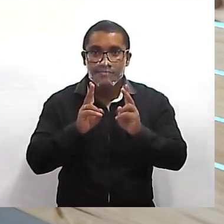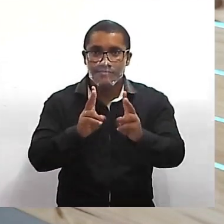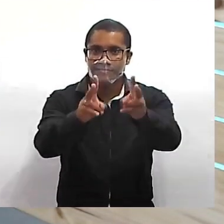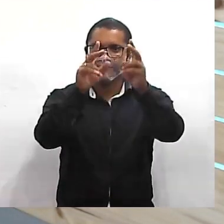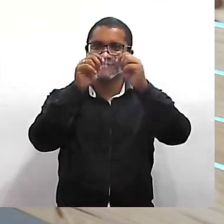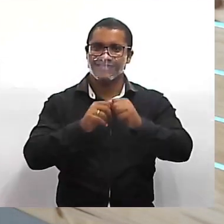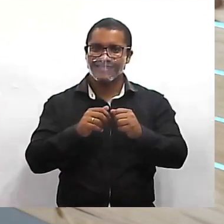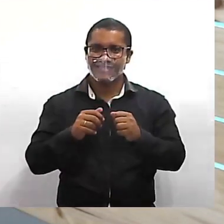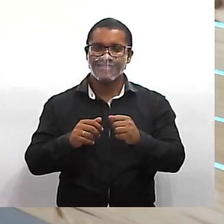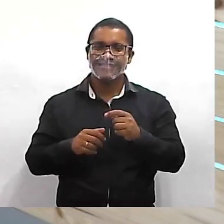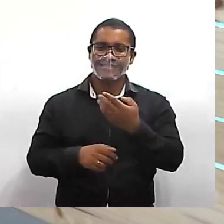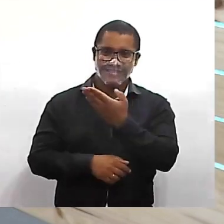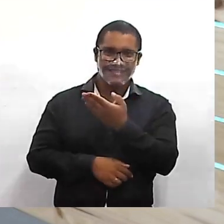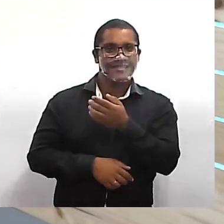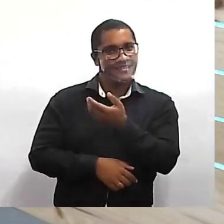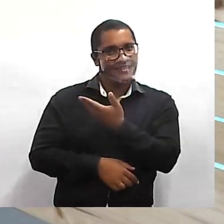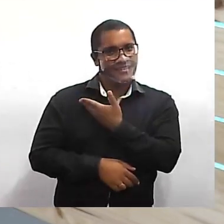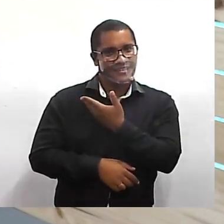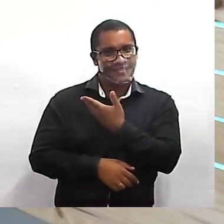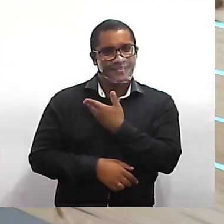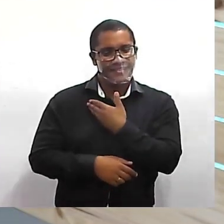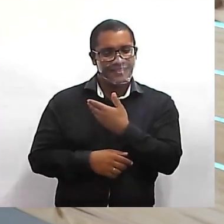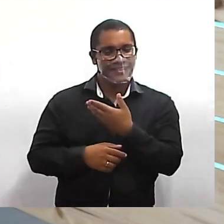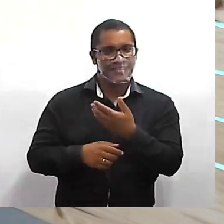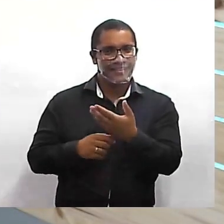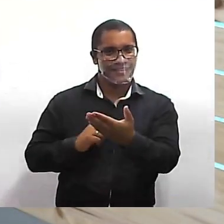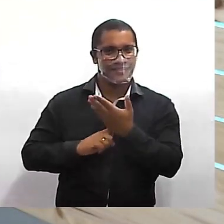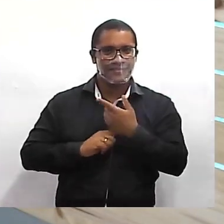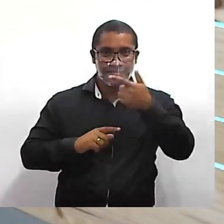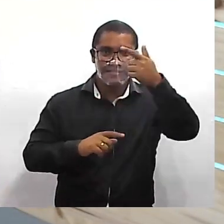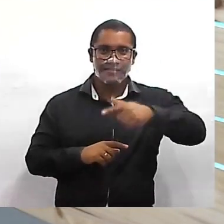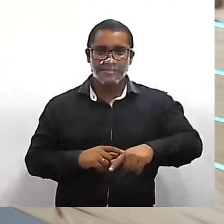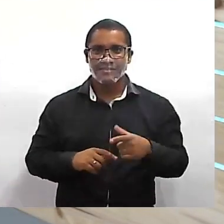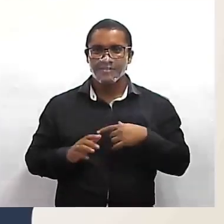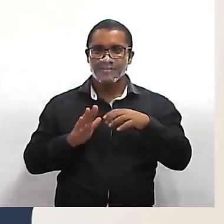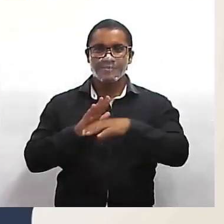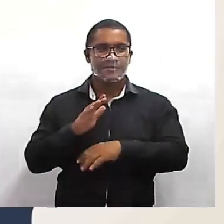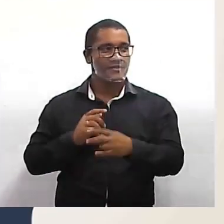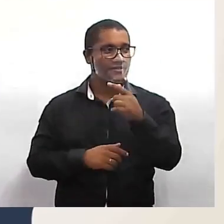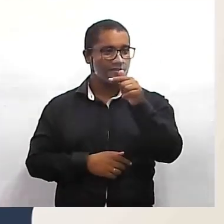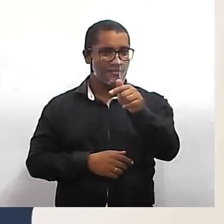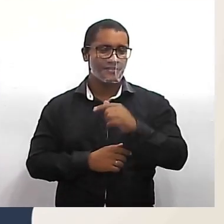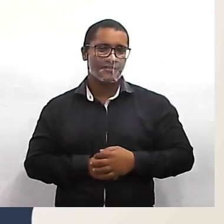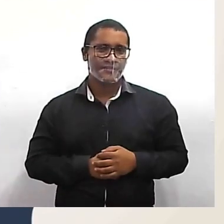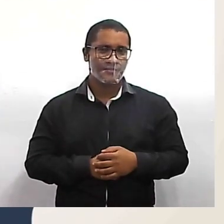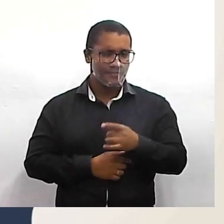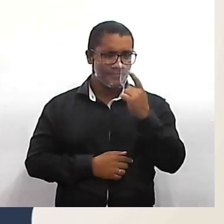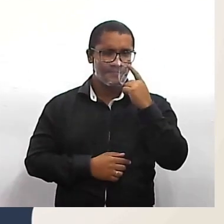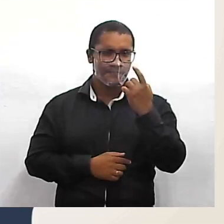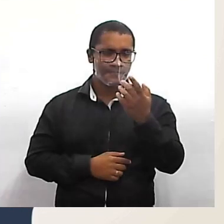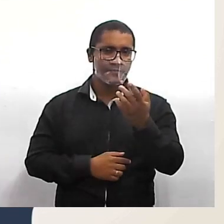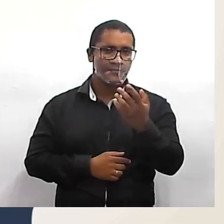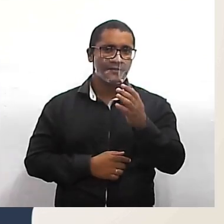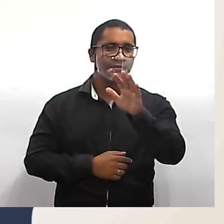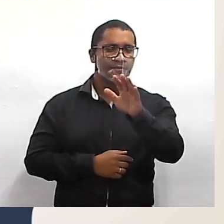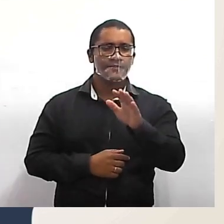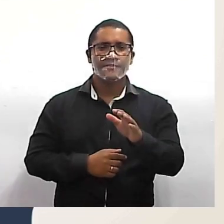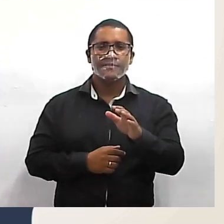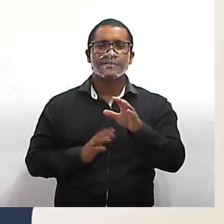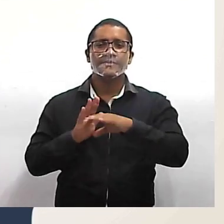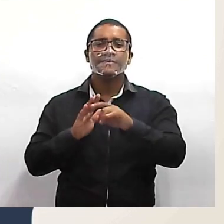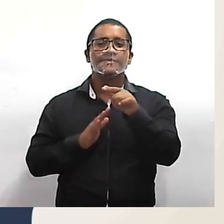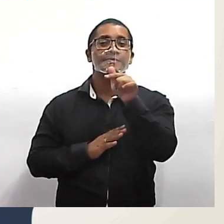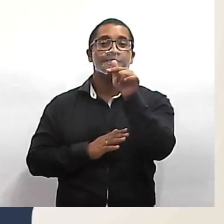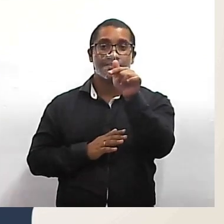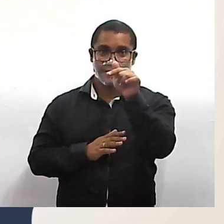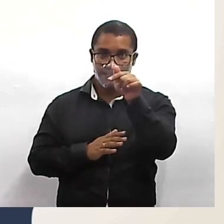E André vai me ajudar de novo na leitura da competência 7. Vamos lá. A competência 7, de